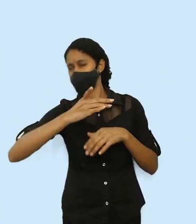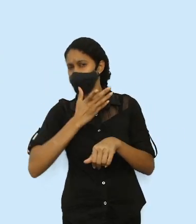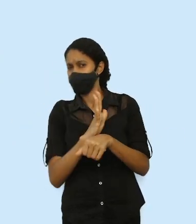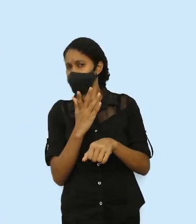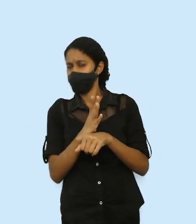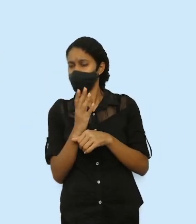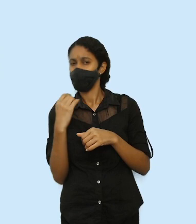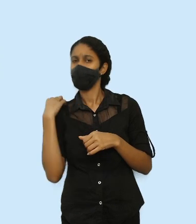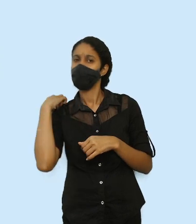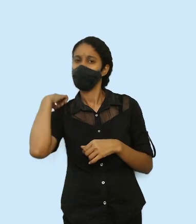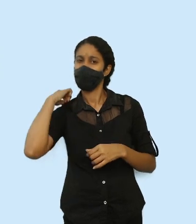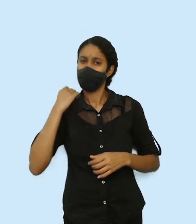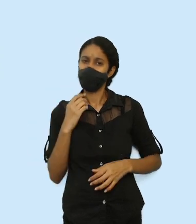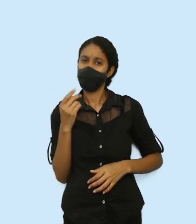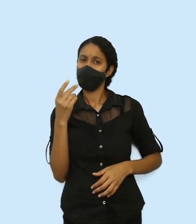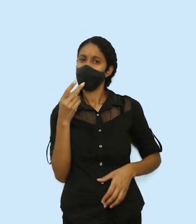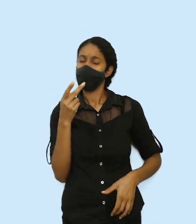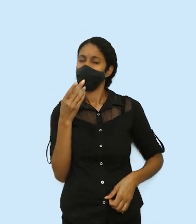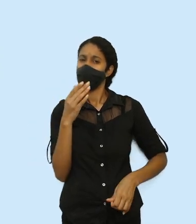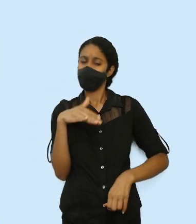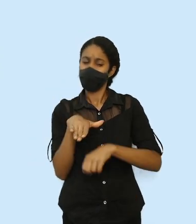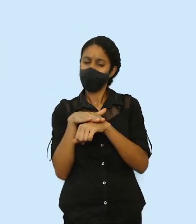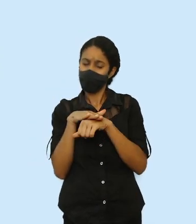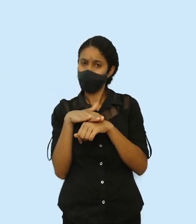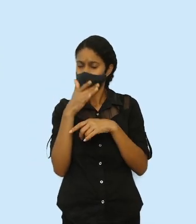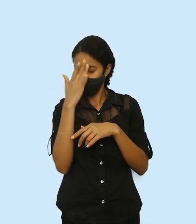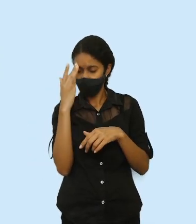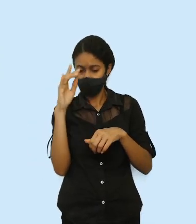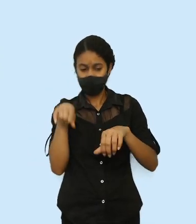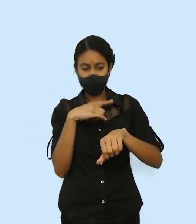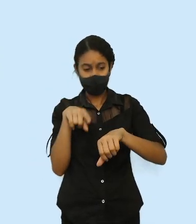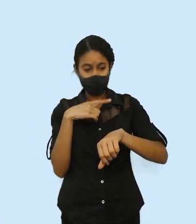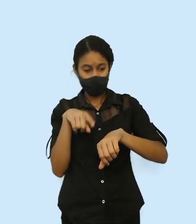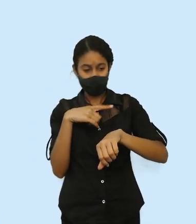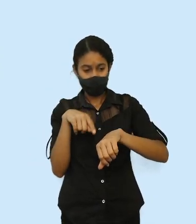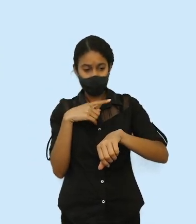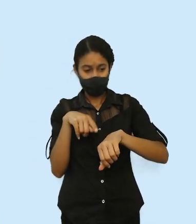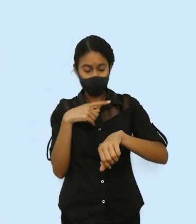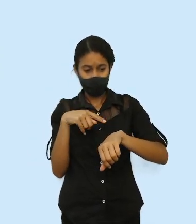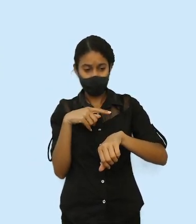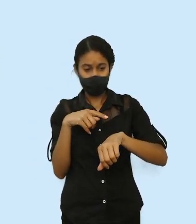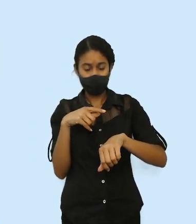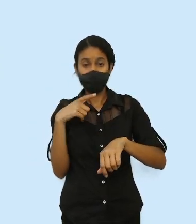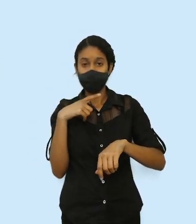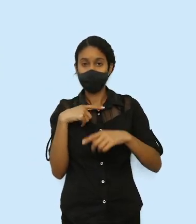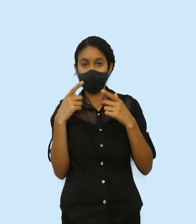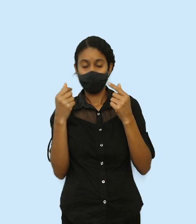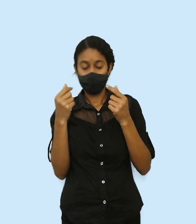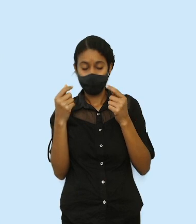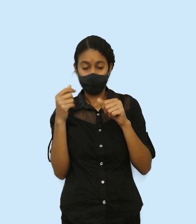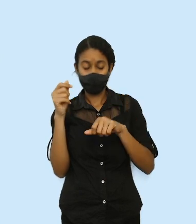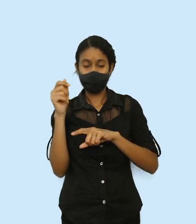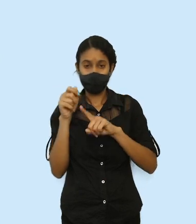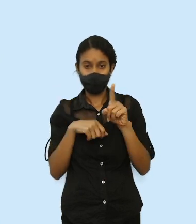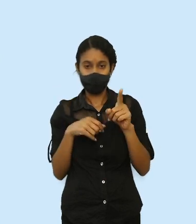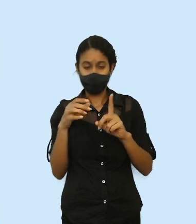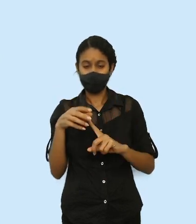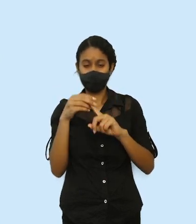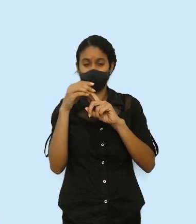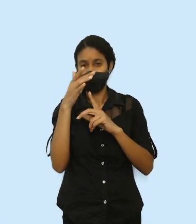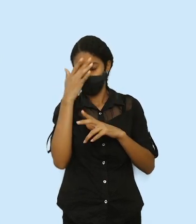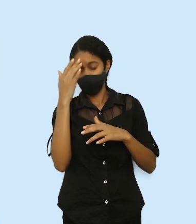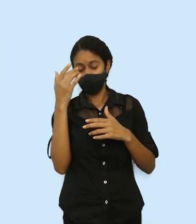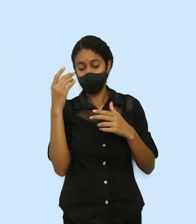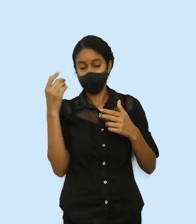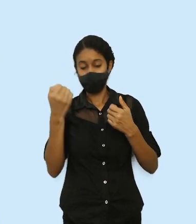com um deles? Tem motorista de Uber rodando aí por horas e horas e horas para garantir a renda do mês. Principalmente aqueles que pegam um